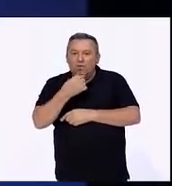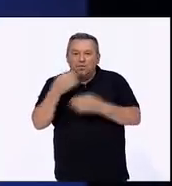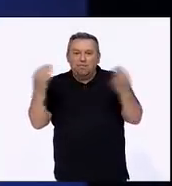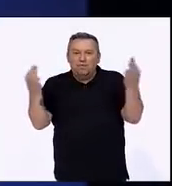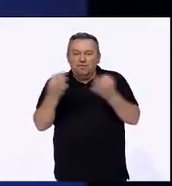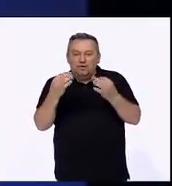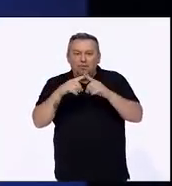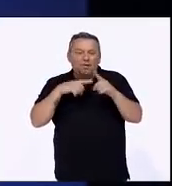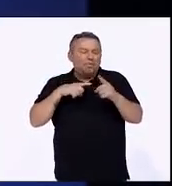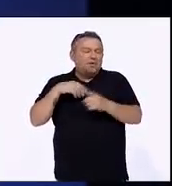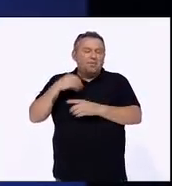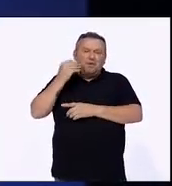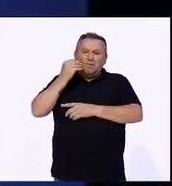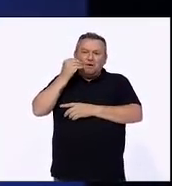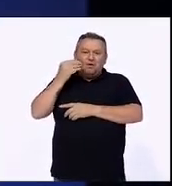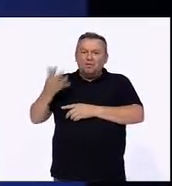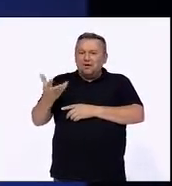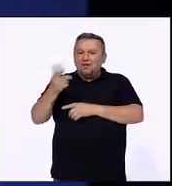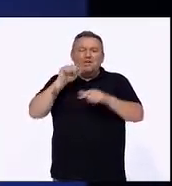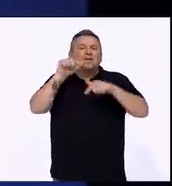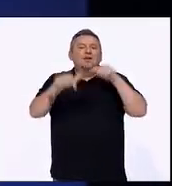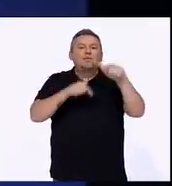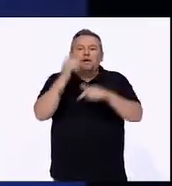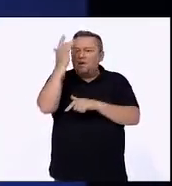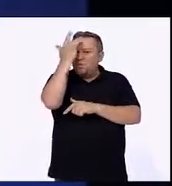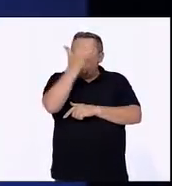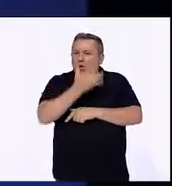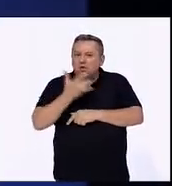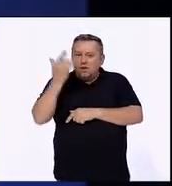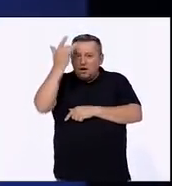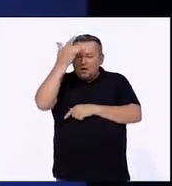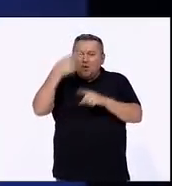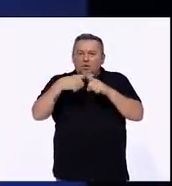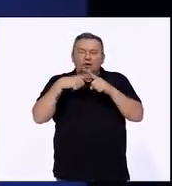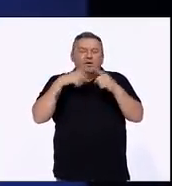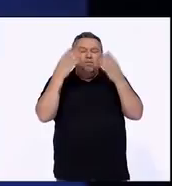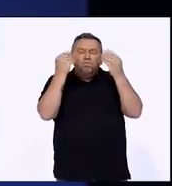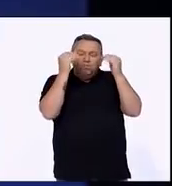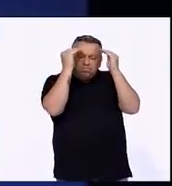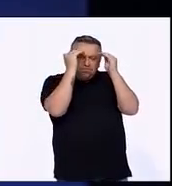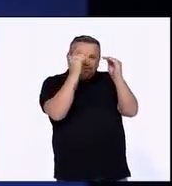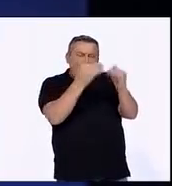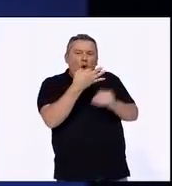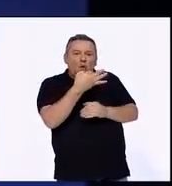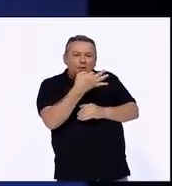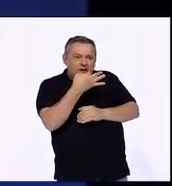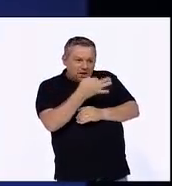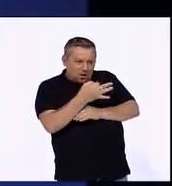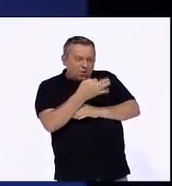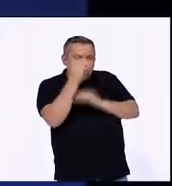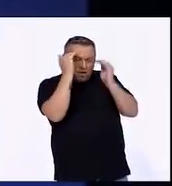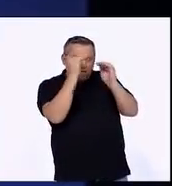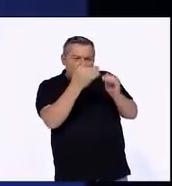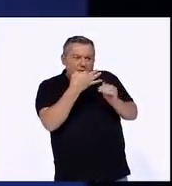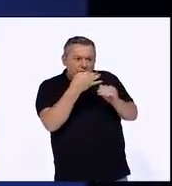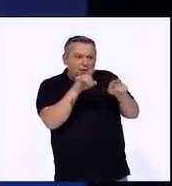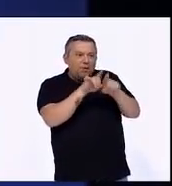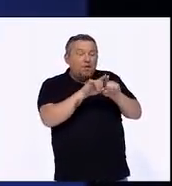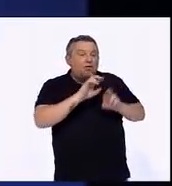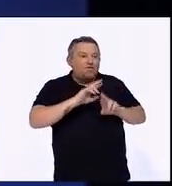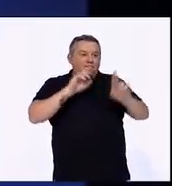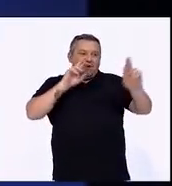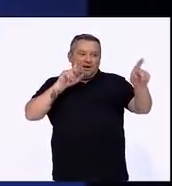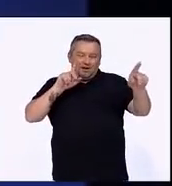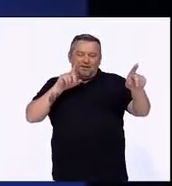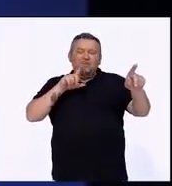para mim uma experiência extraordinária trabalhar com ele, porque é um homem muito respeitoso com as opiniões e com as opiniões diferentes da dele, né? Porque ser